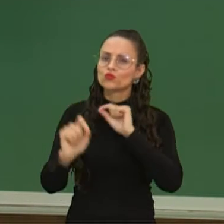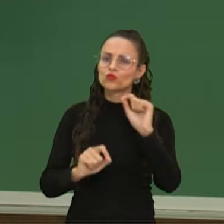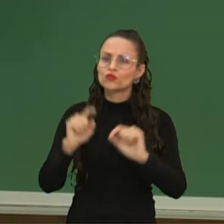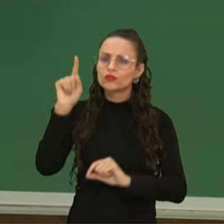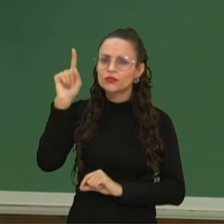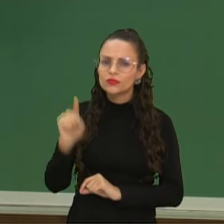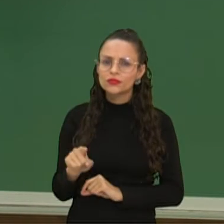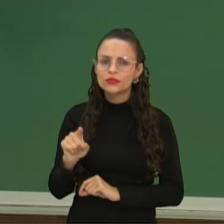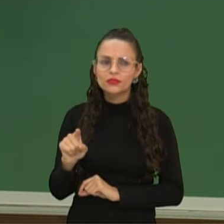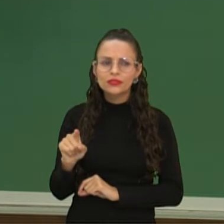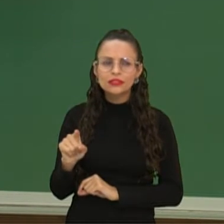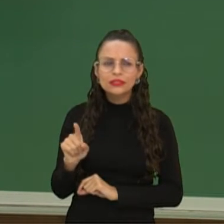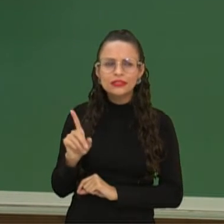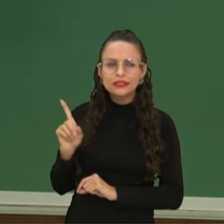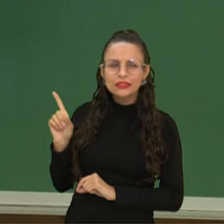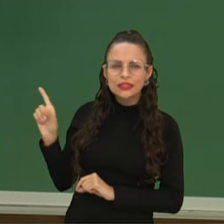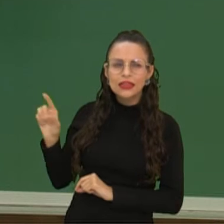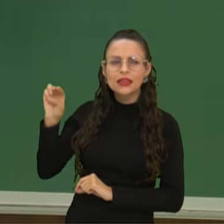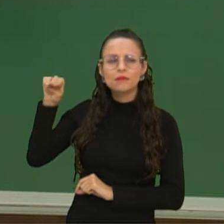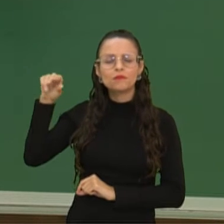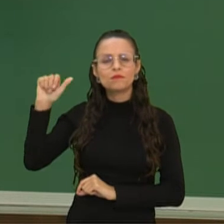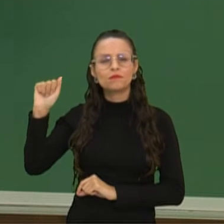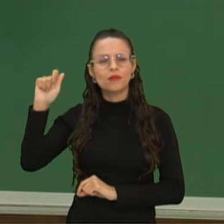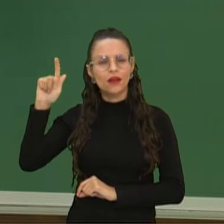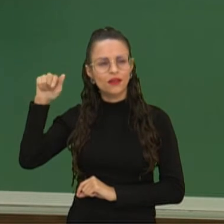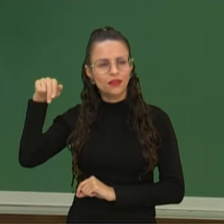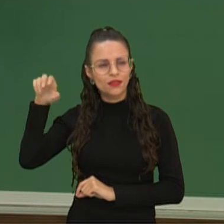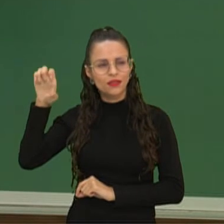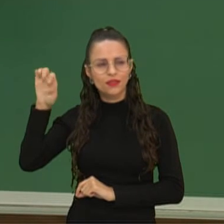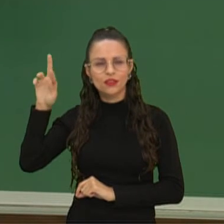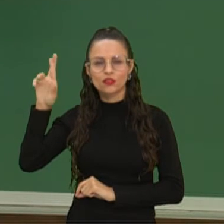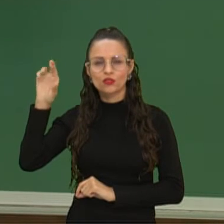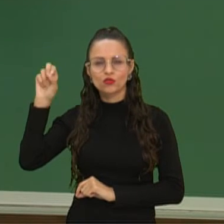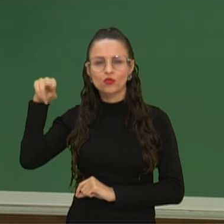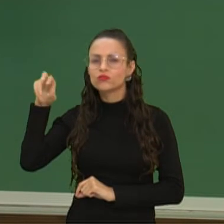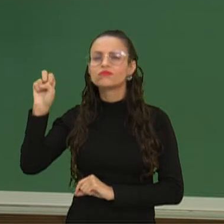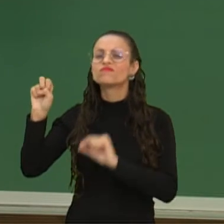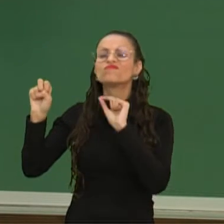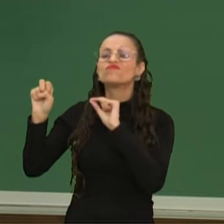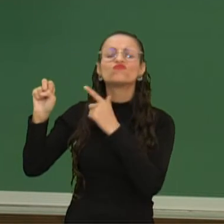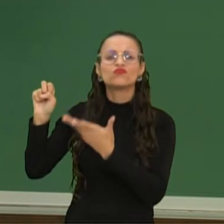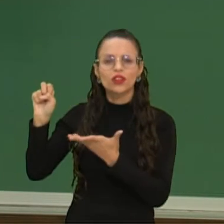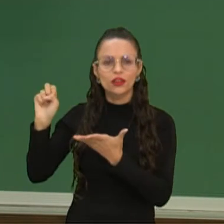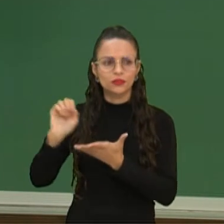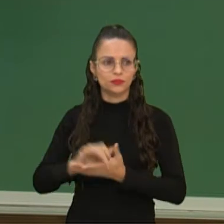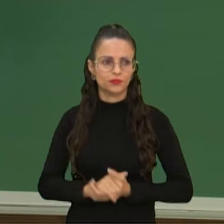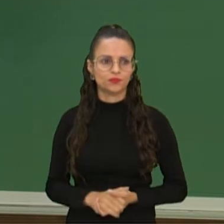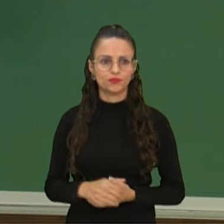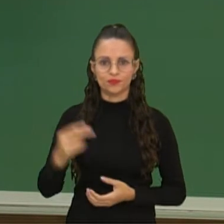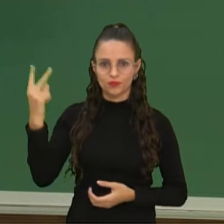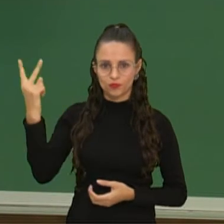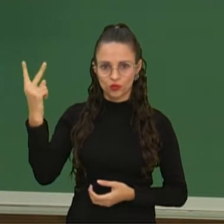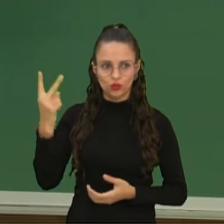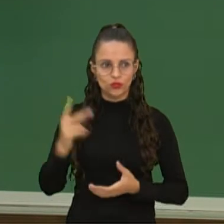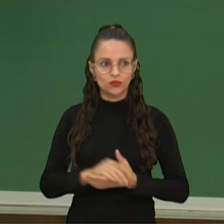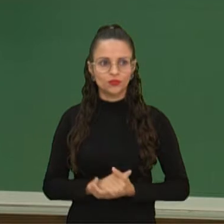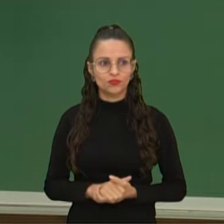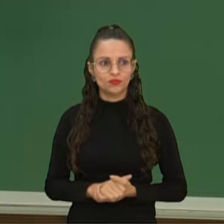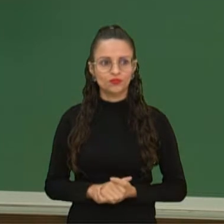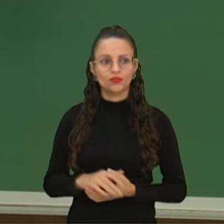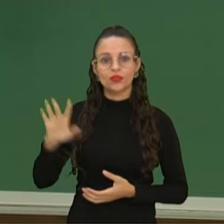esses magnetrons? Number two, thus, que apareceu na linha ali do texto, é o mesmo